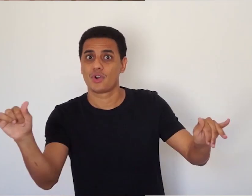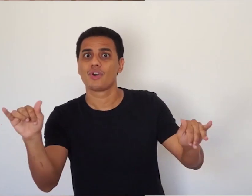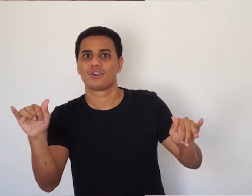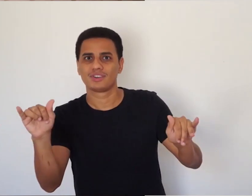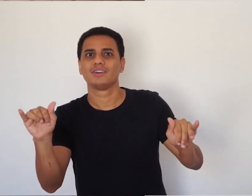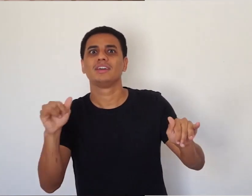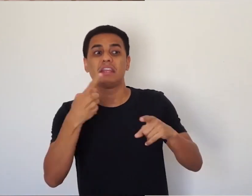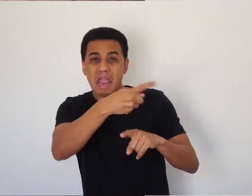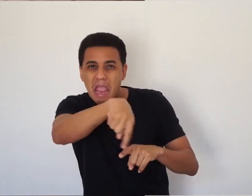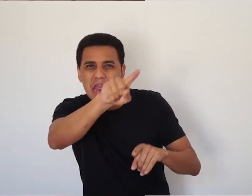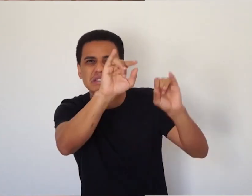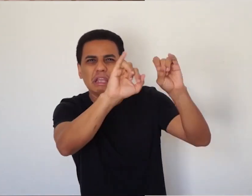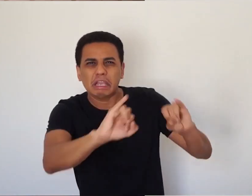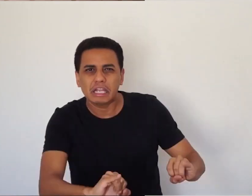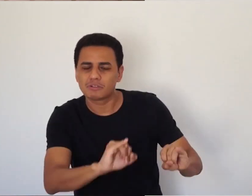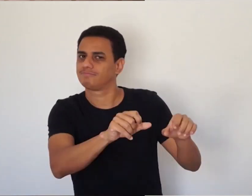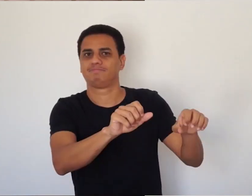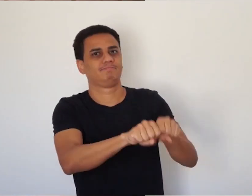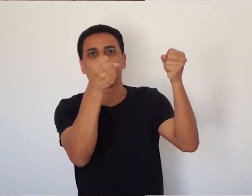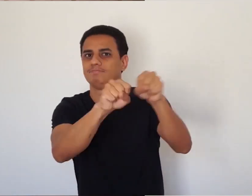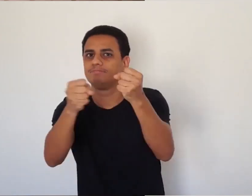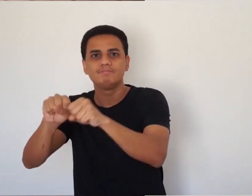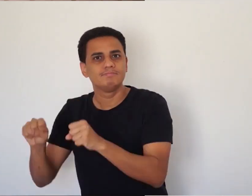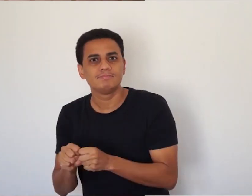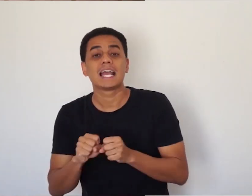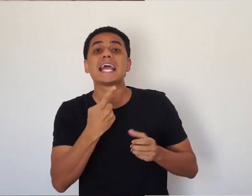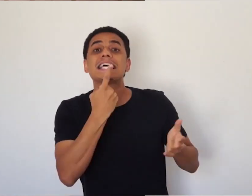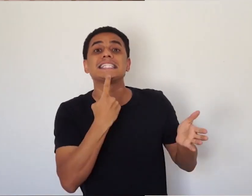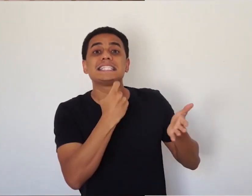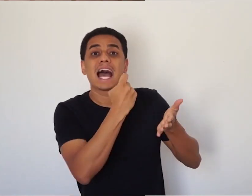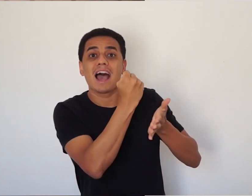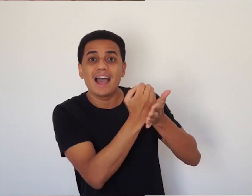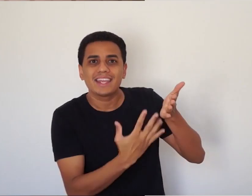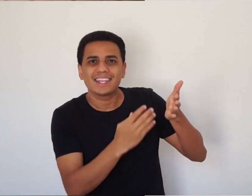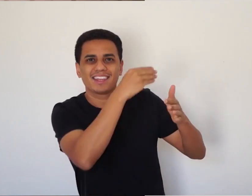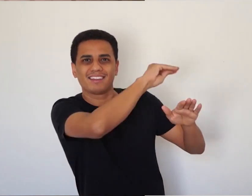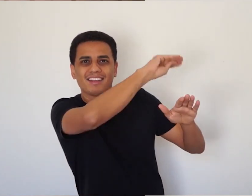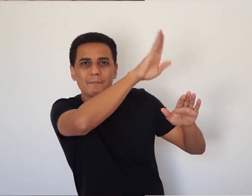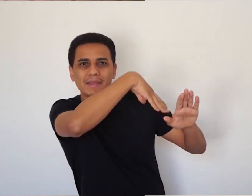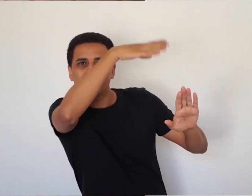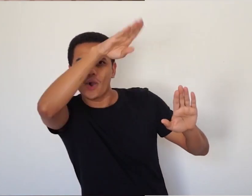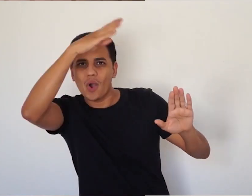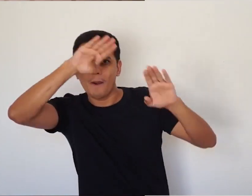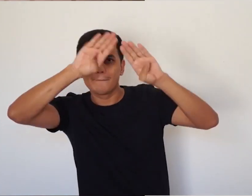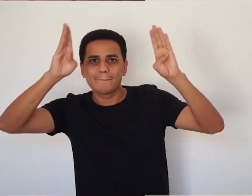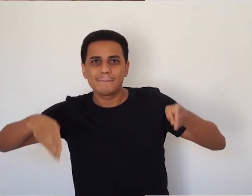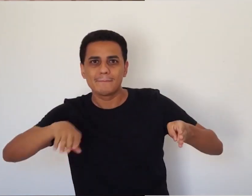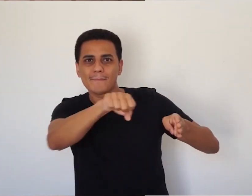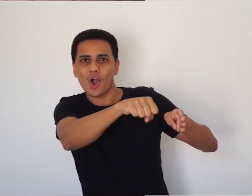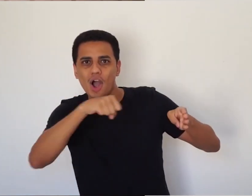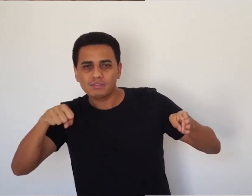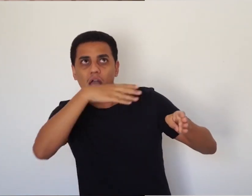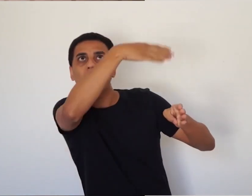estava acima dele. E ele diz assim: o sangue nos umbrais da porta será o sinal para indicar